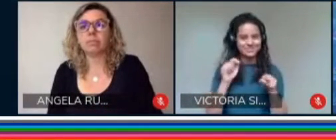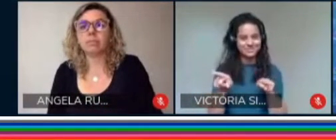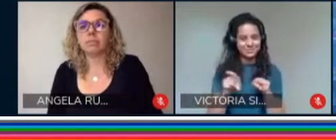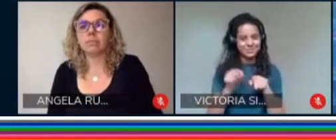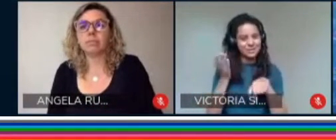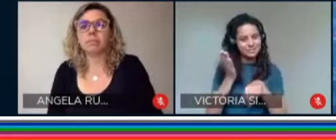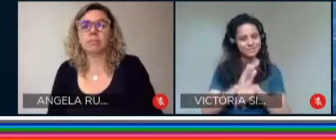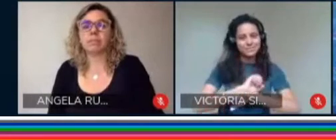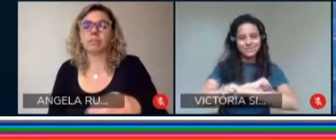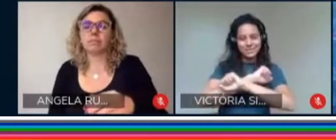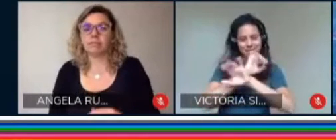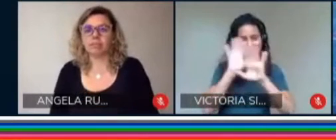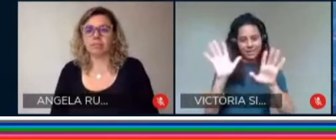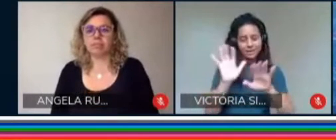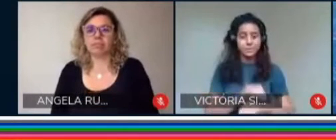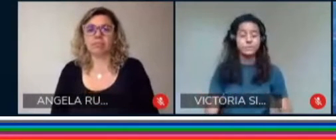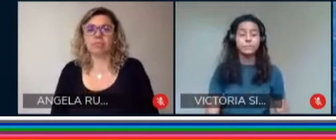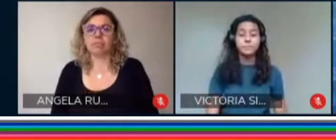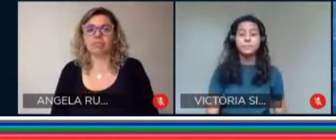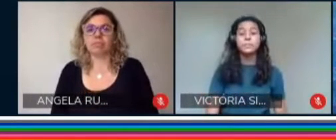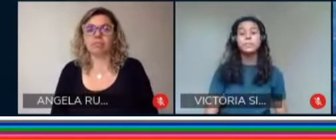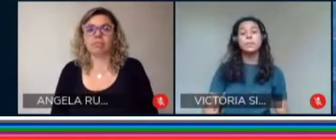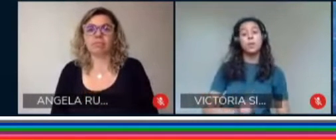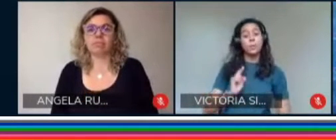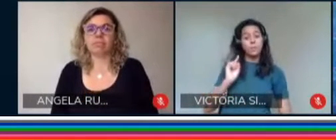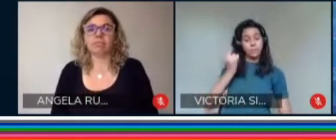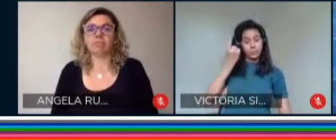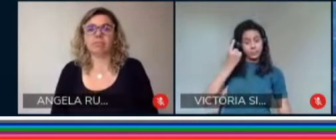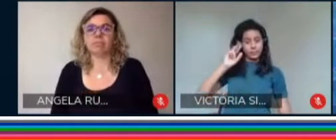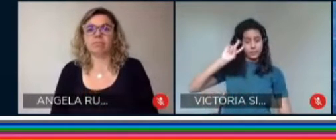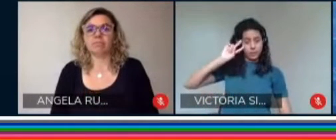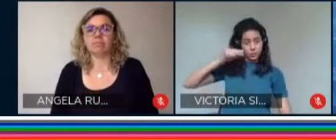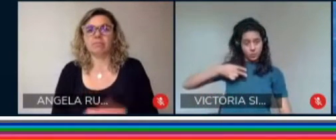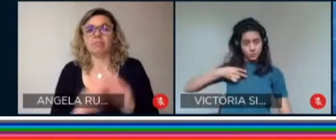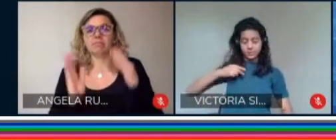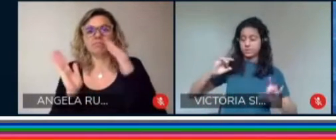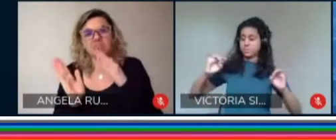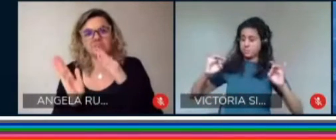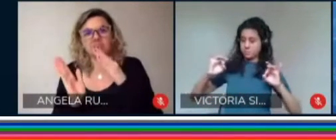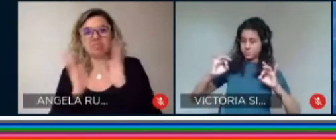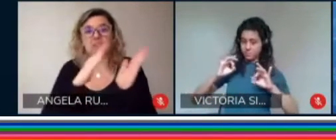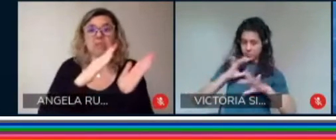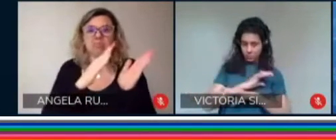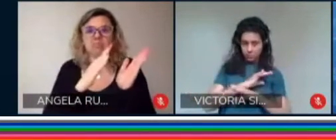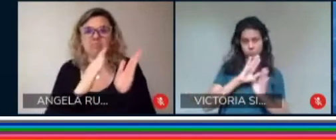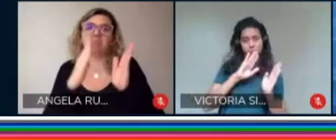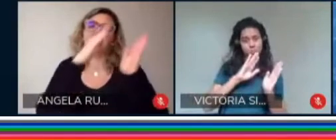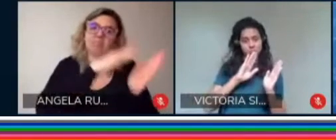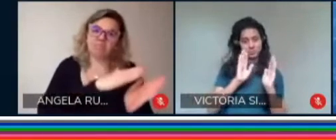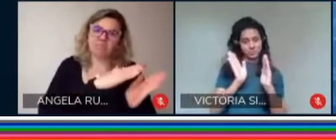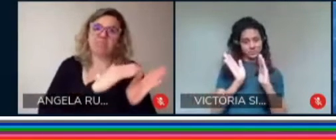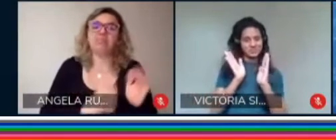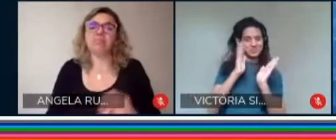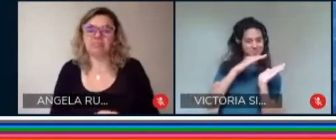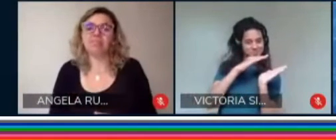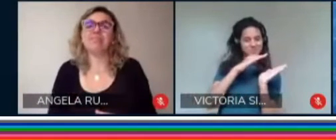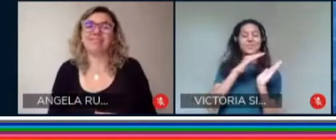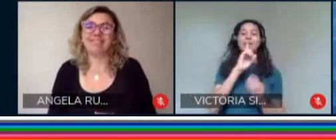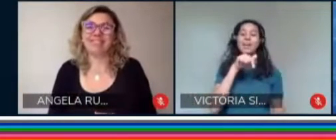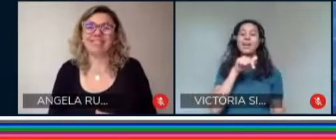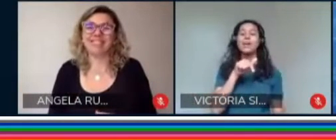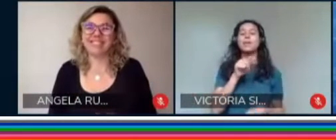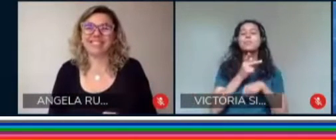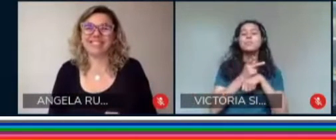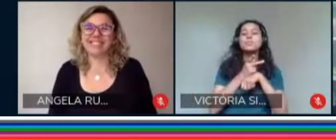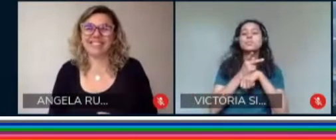Nós estávamos no primeiro passo, que é o de reconhecer, né, aqui no umzinho, que está apagadinho, porque o nosso próximo passo é o buscar,